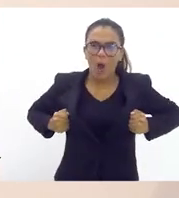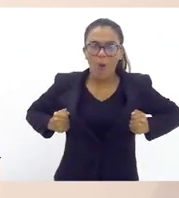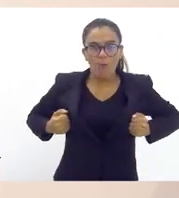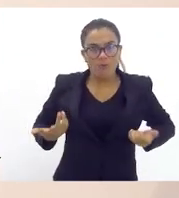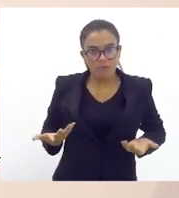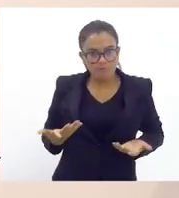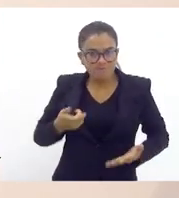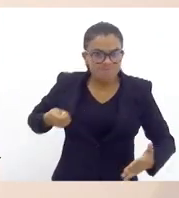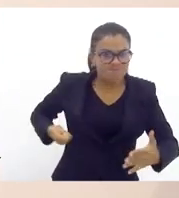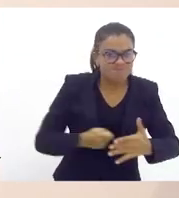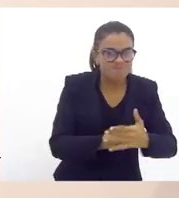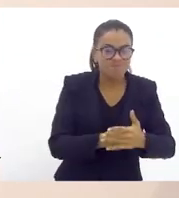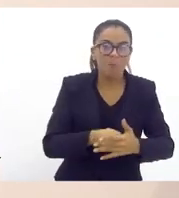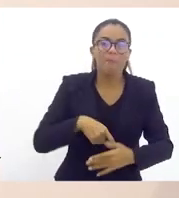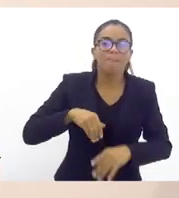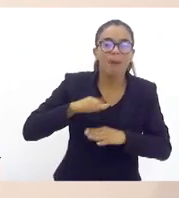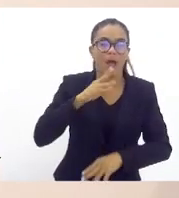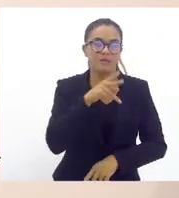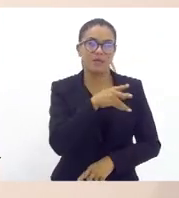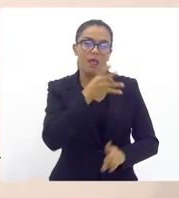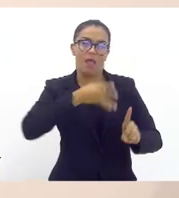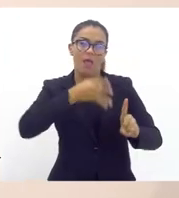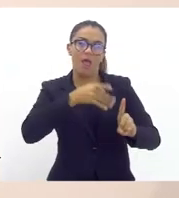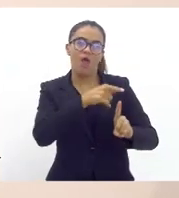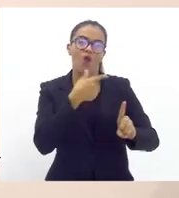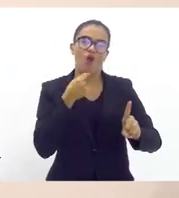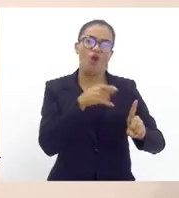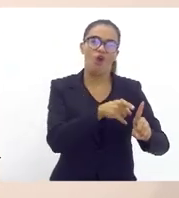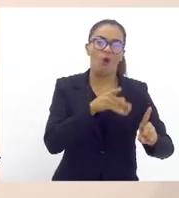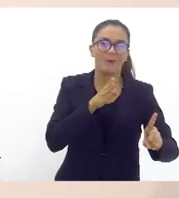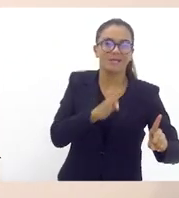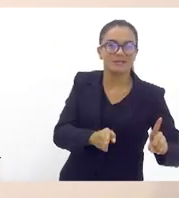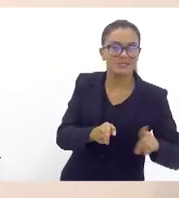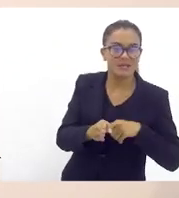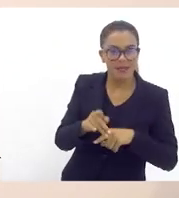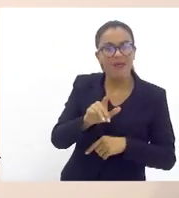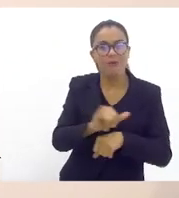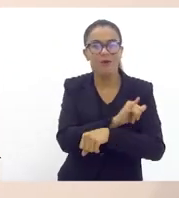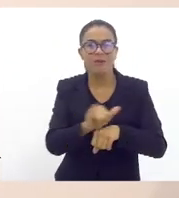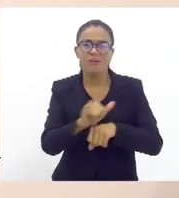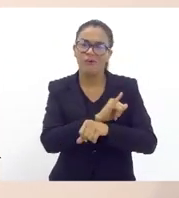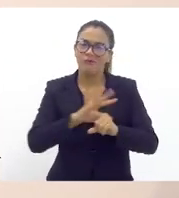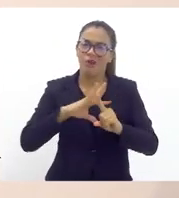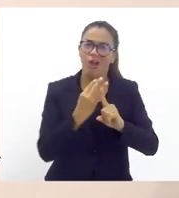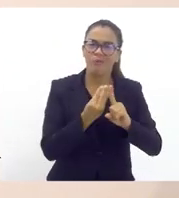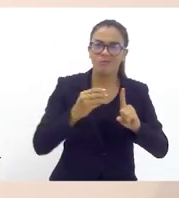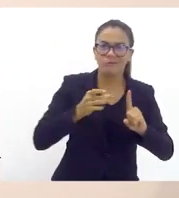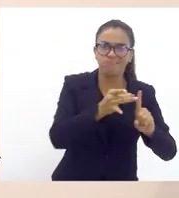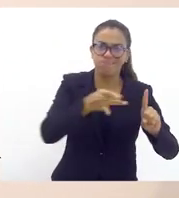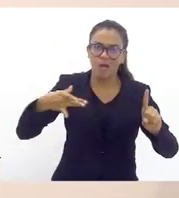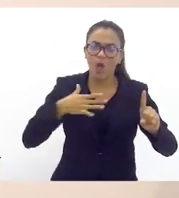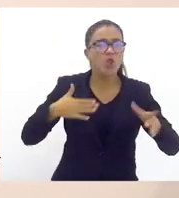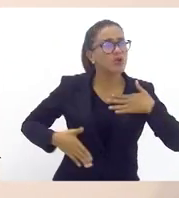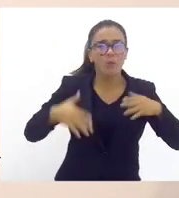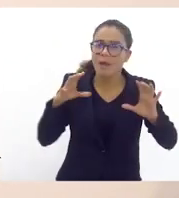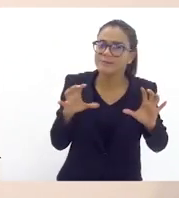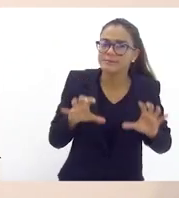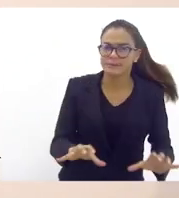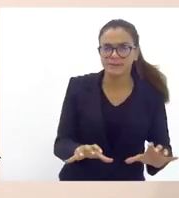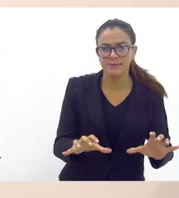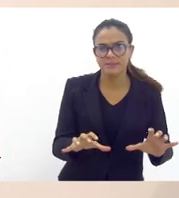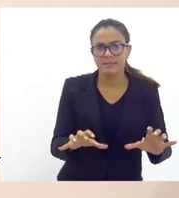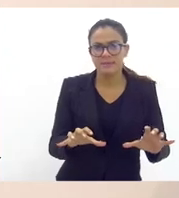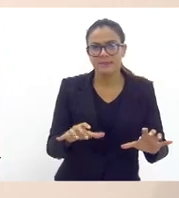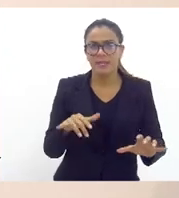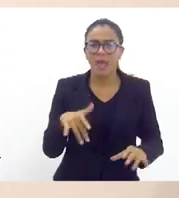peitoral, para que fiquem mais passáveis enquanto homens cisgêneros, é uma forma de transfobia. Nossos corpos são assim, são como são.